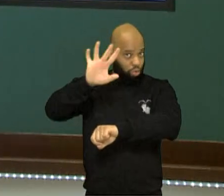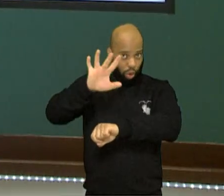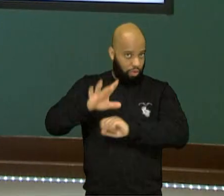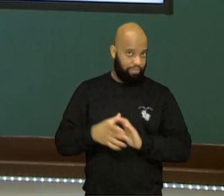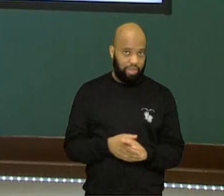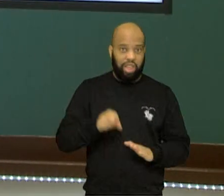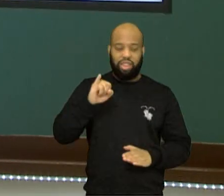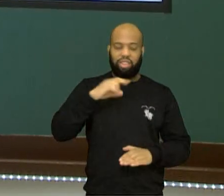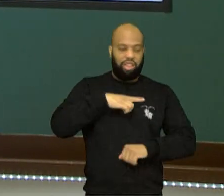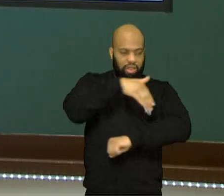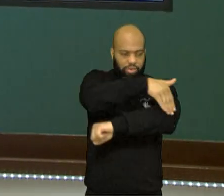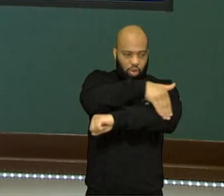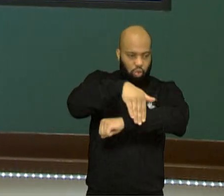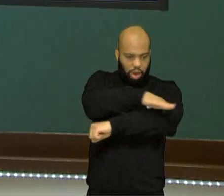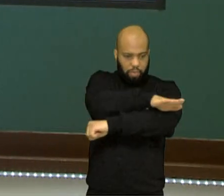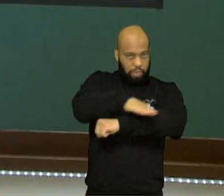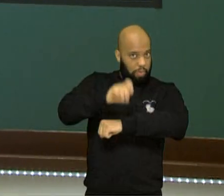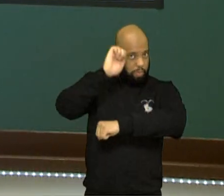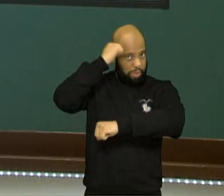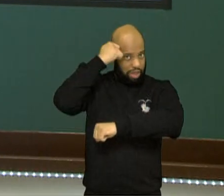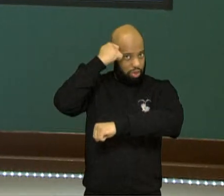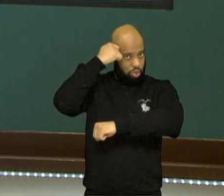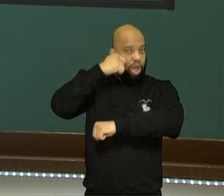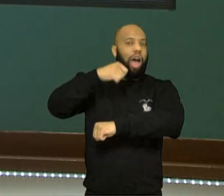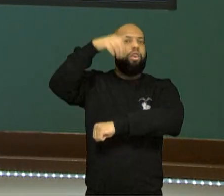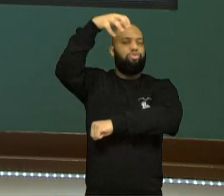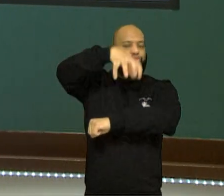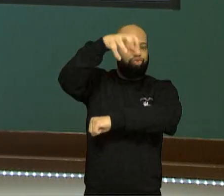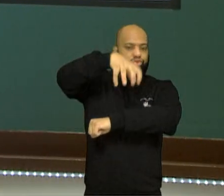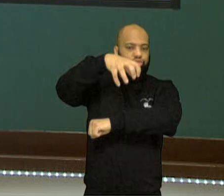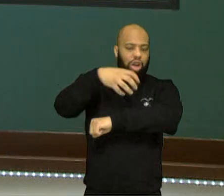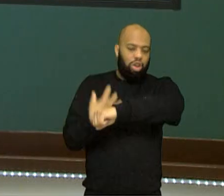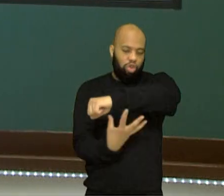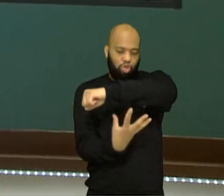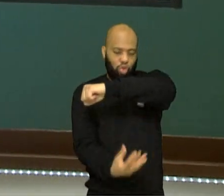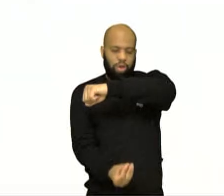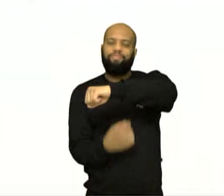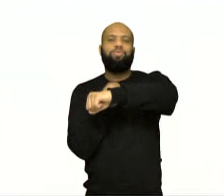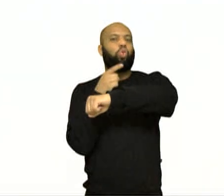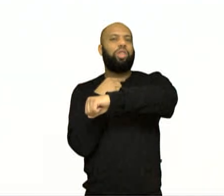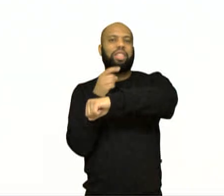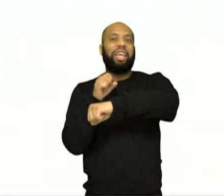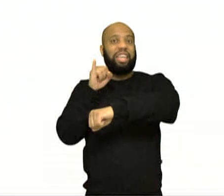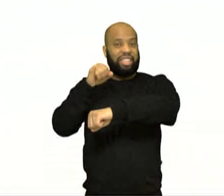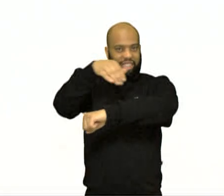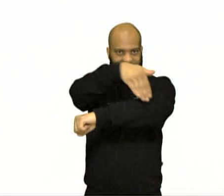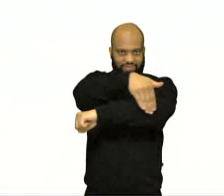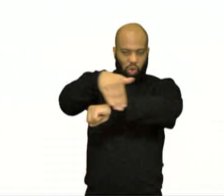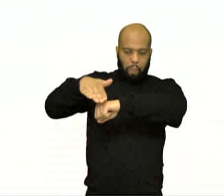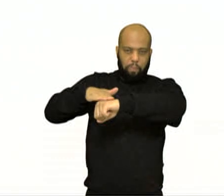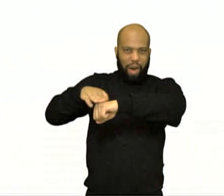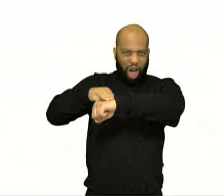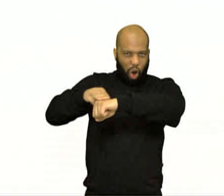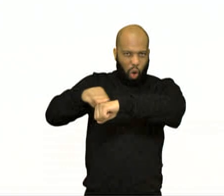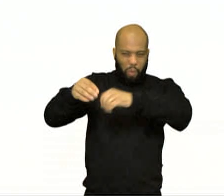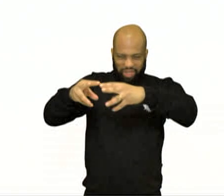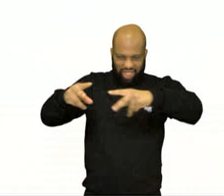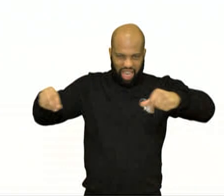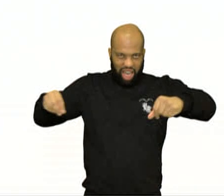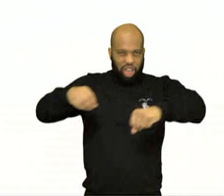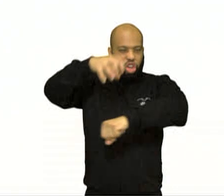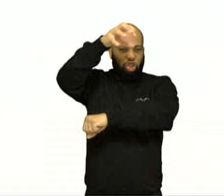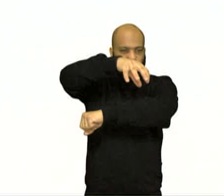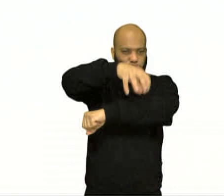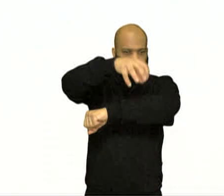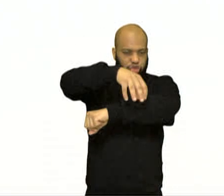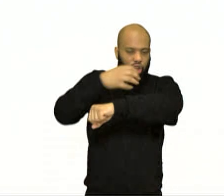asfalto, muitas calçadas, eu não tenho onde a água infiltrar no solo, então eu vou ter problemas ali das enchentes sendo